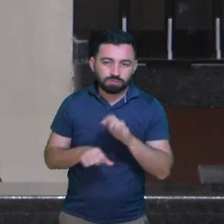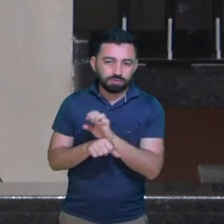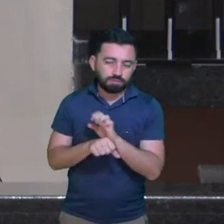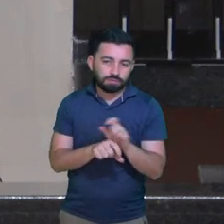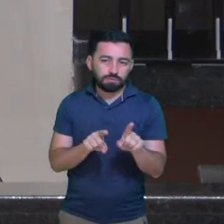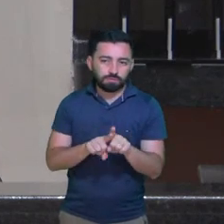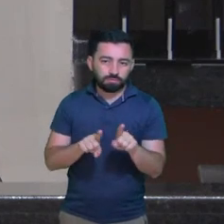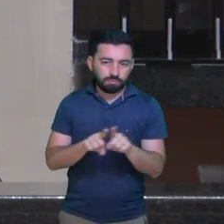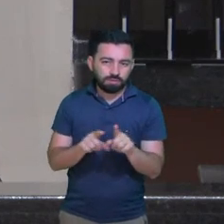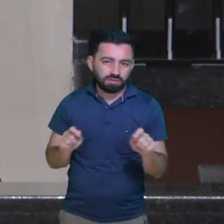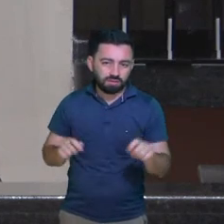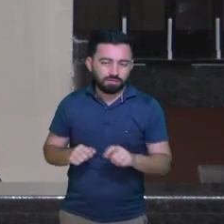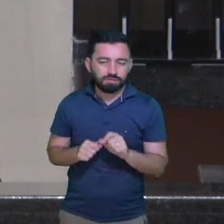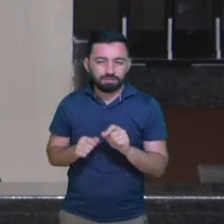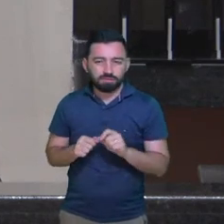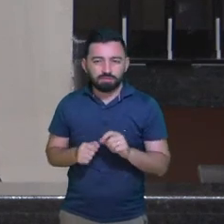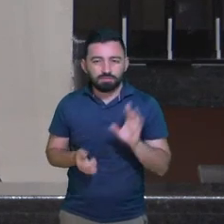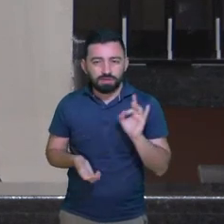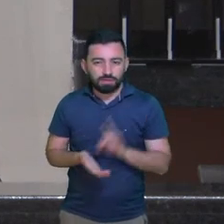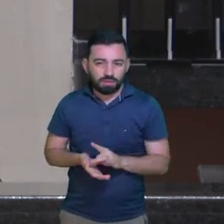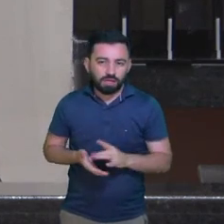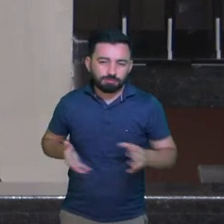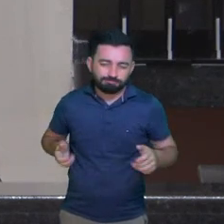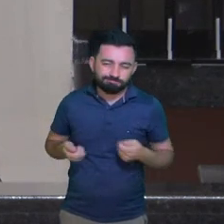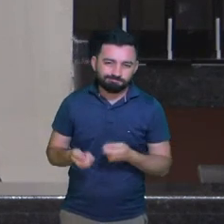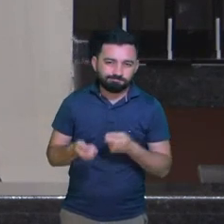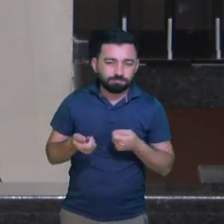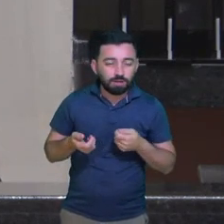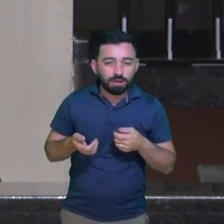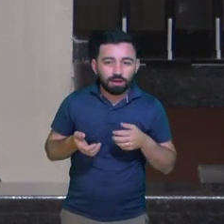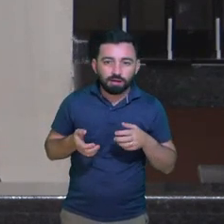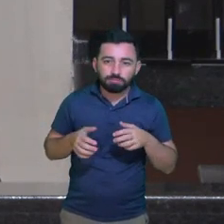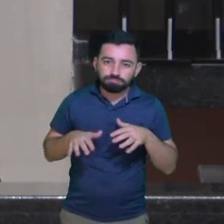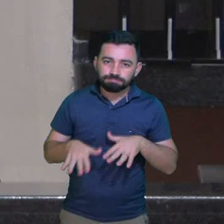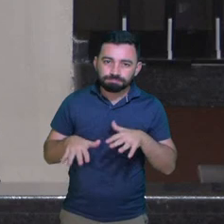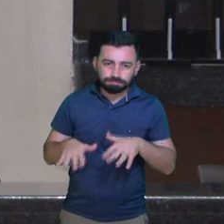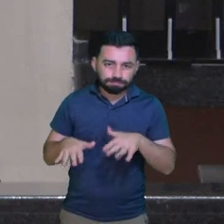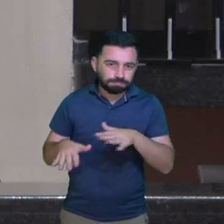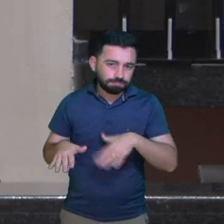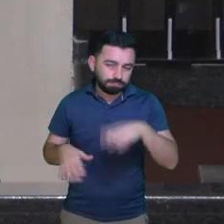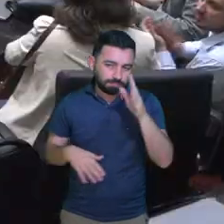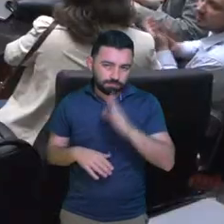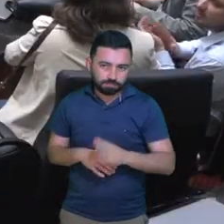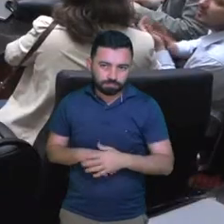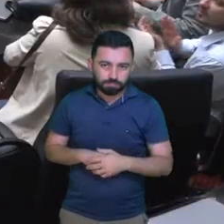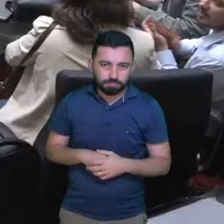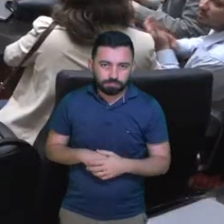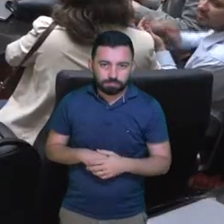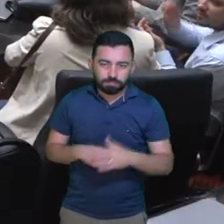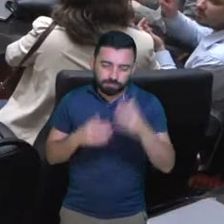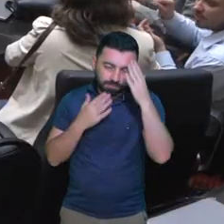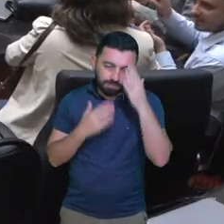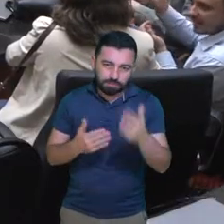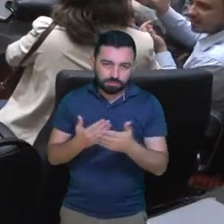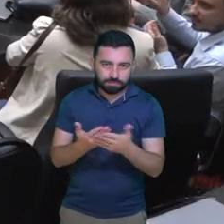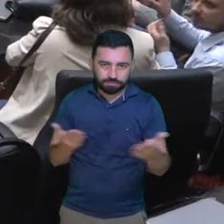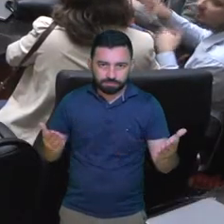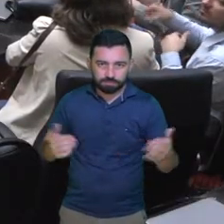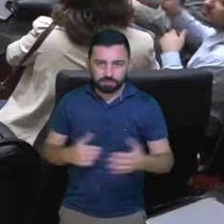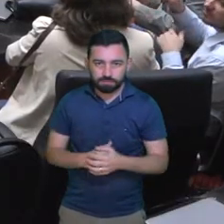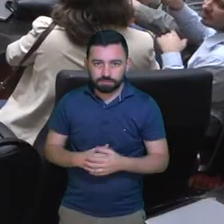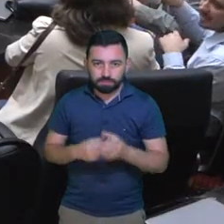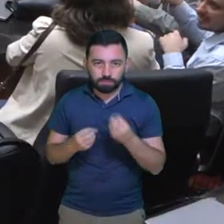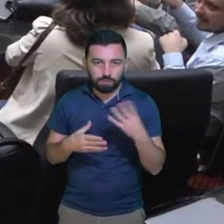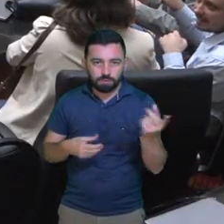gente faça de fato mobilização Nacional em torno dessa questão Muito obrigado a todos um bom